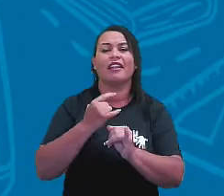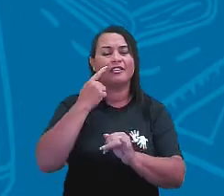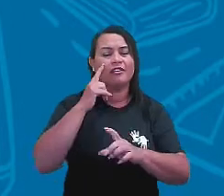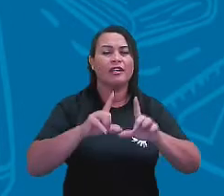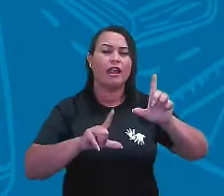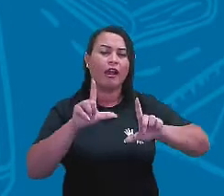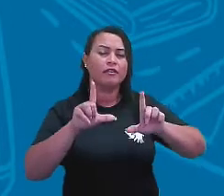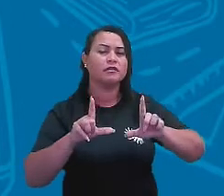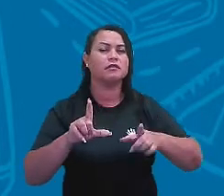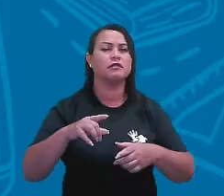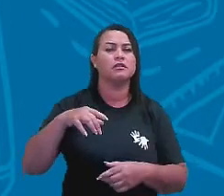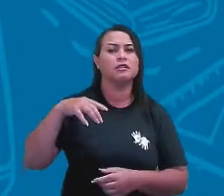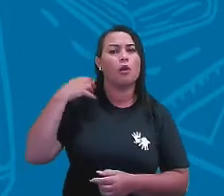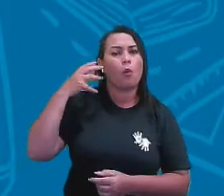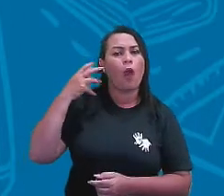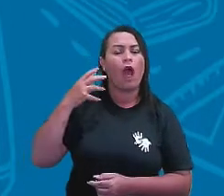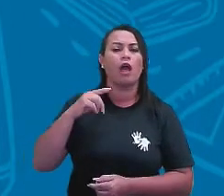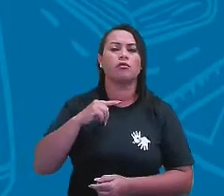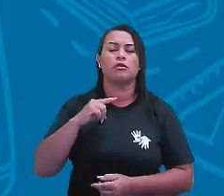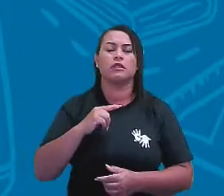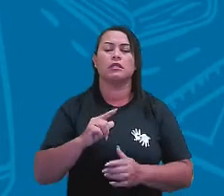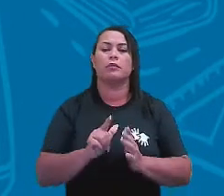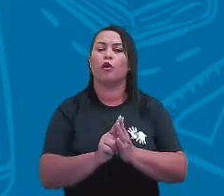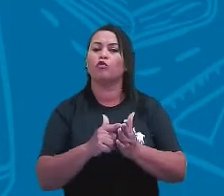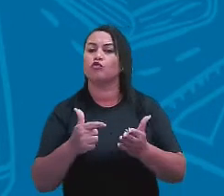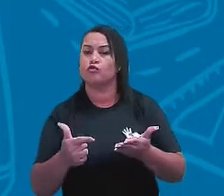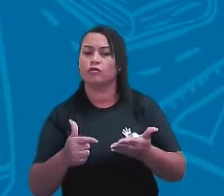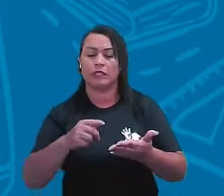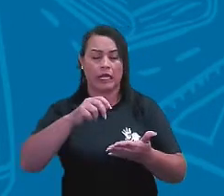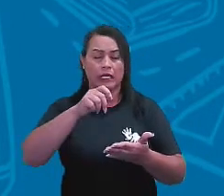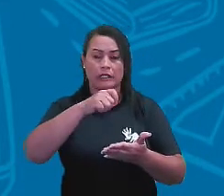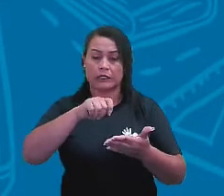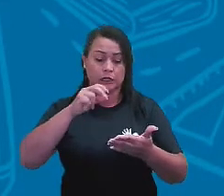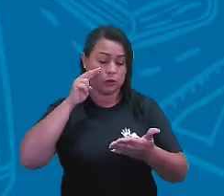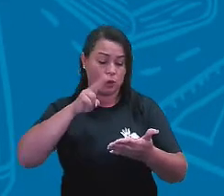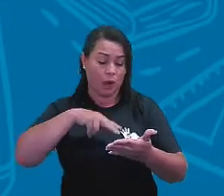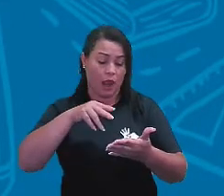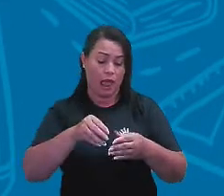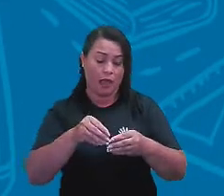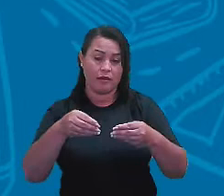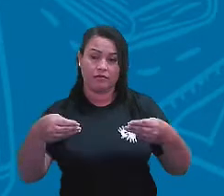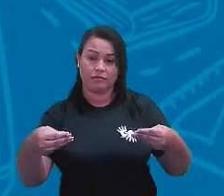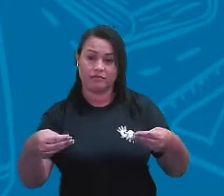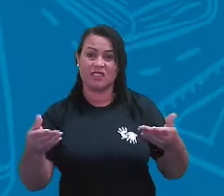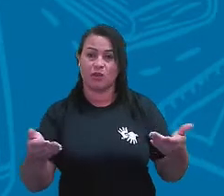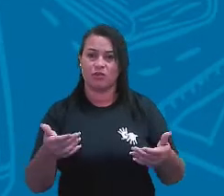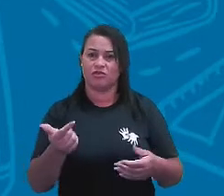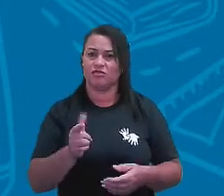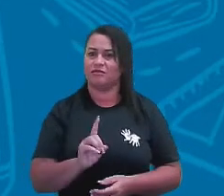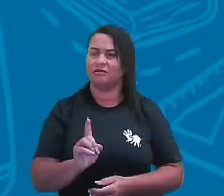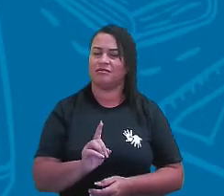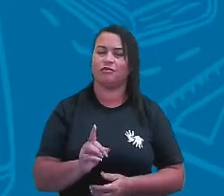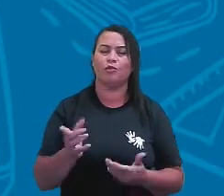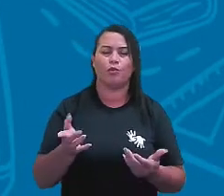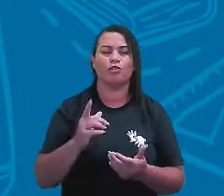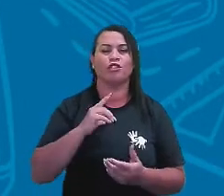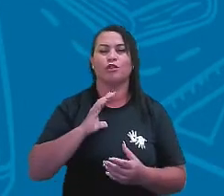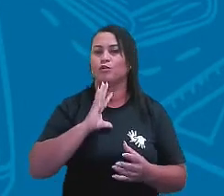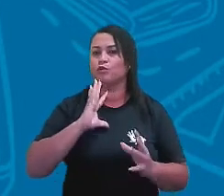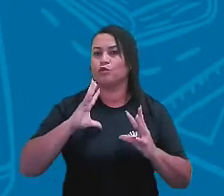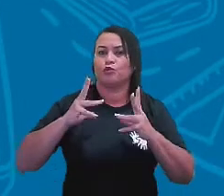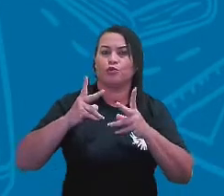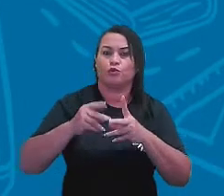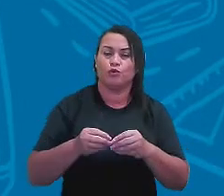TV, para o rádio, para os jornais escritos, né? Hoje a gente consegue englobar tudo isso